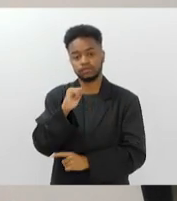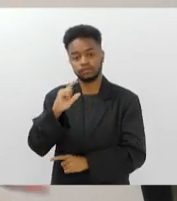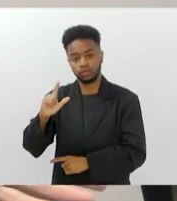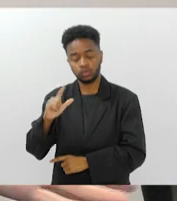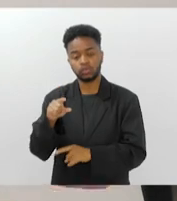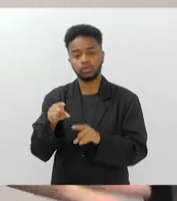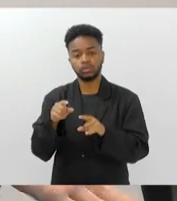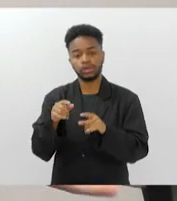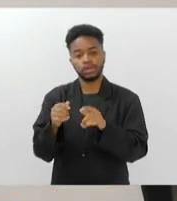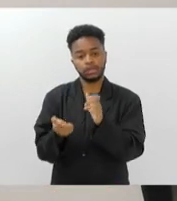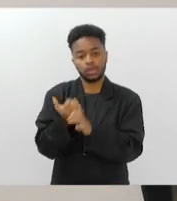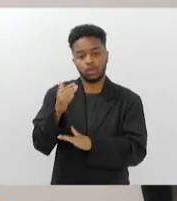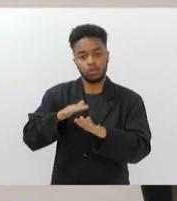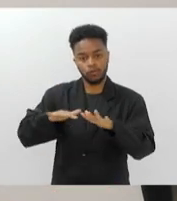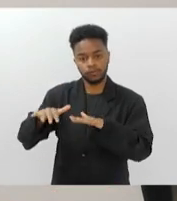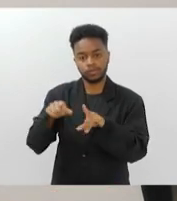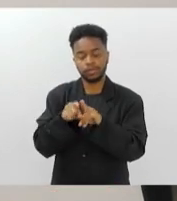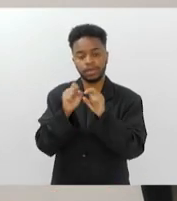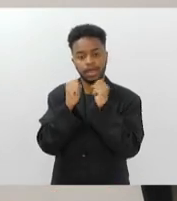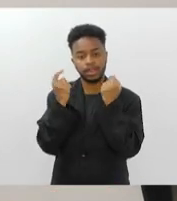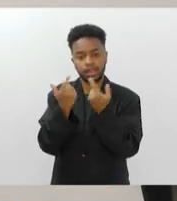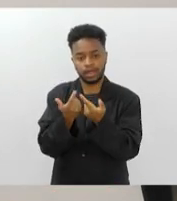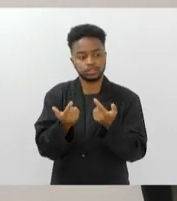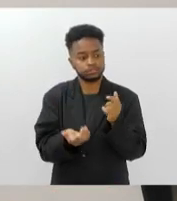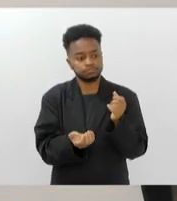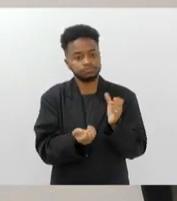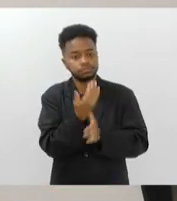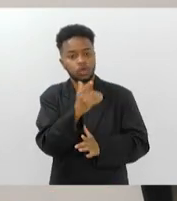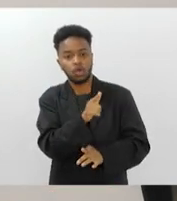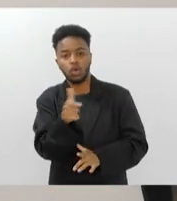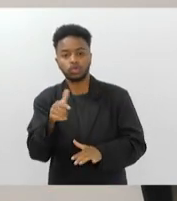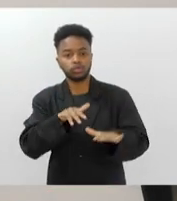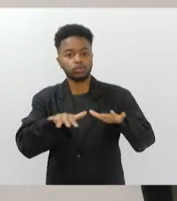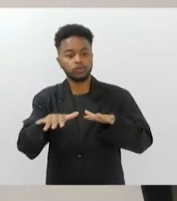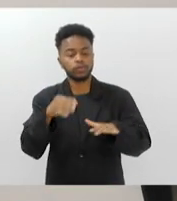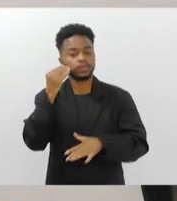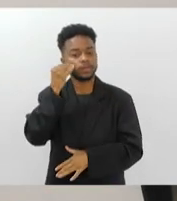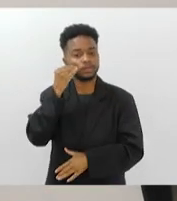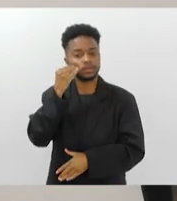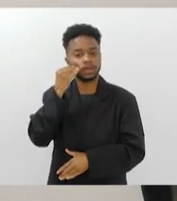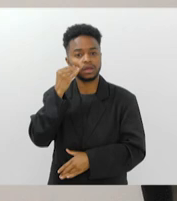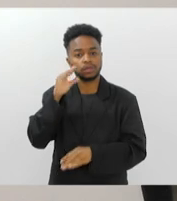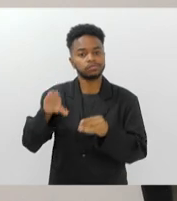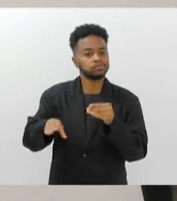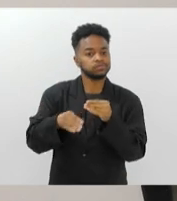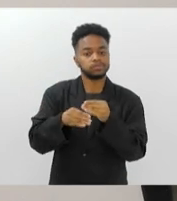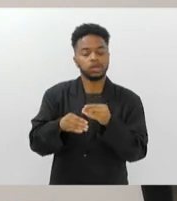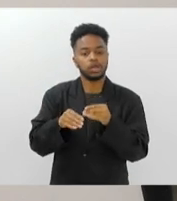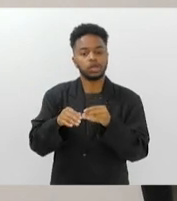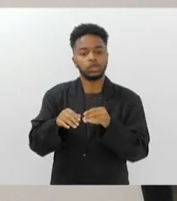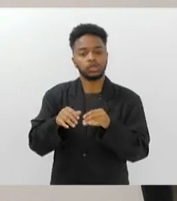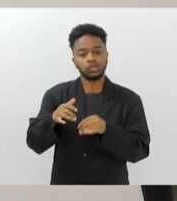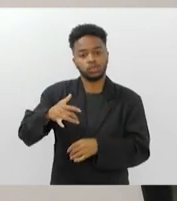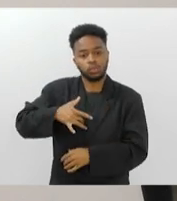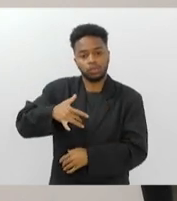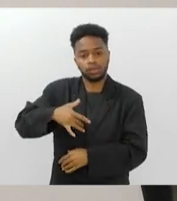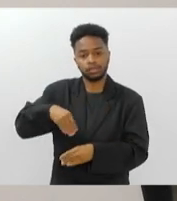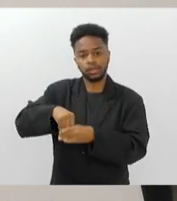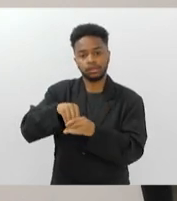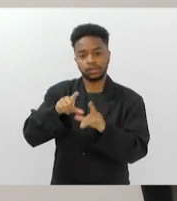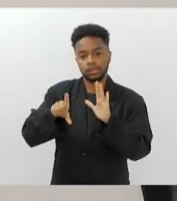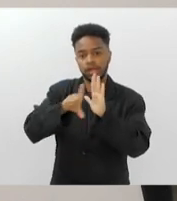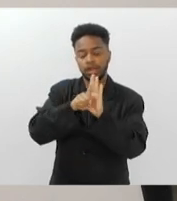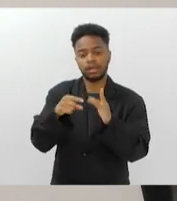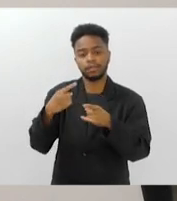o movimento e a instituição né como se também faria um outro movimento para resgatar a reinclusão da tuberculose dentro do da lei que